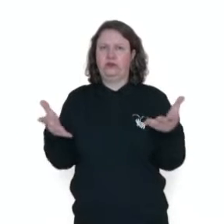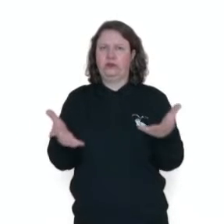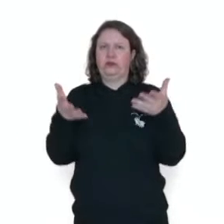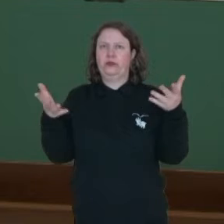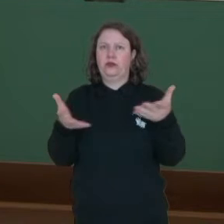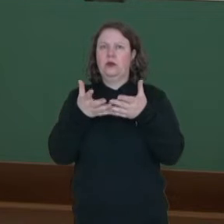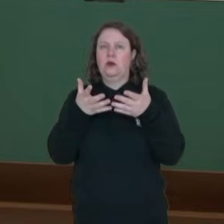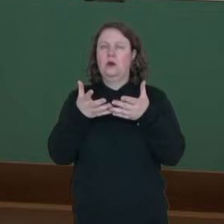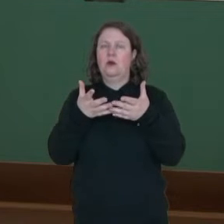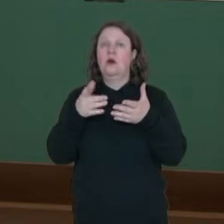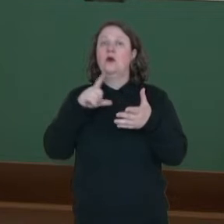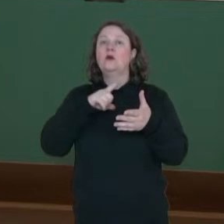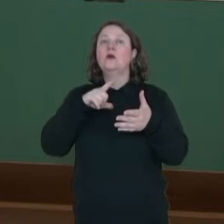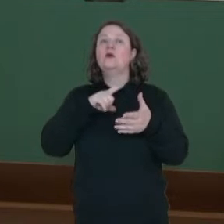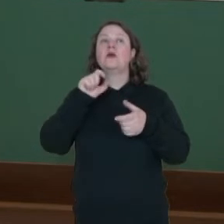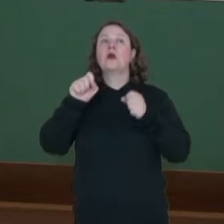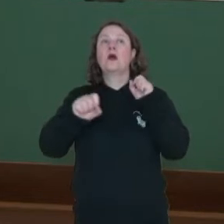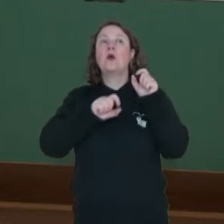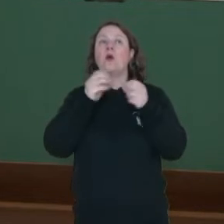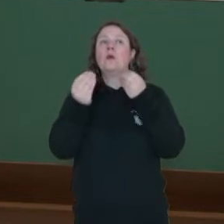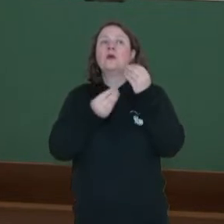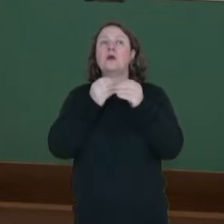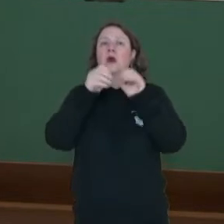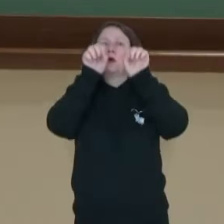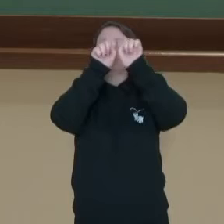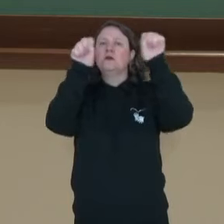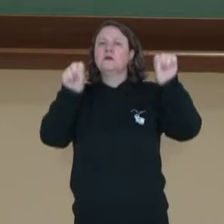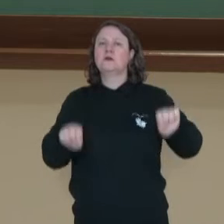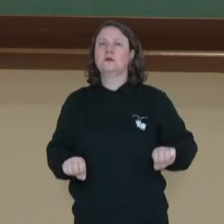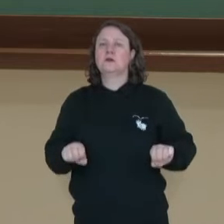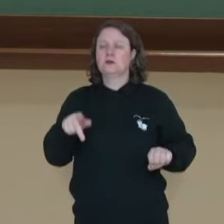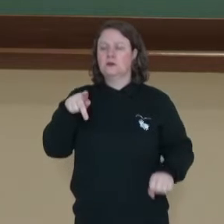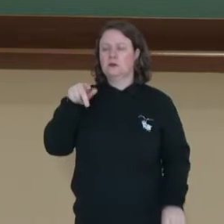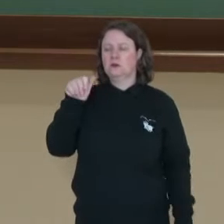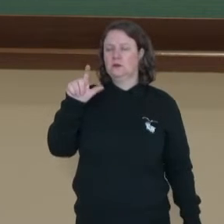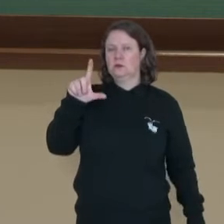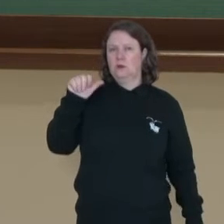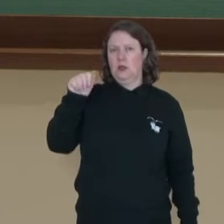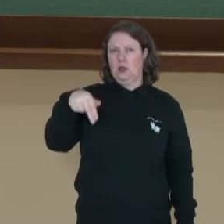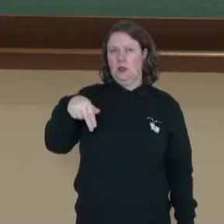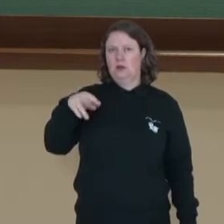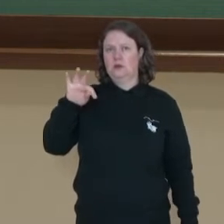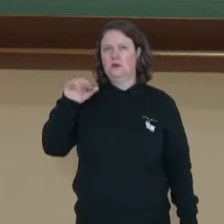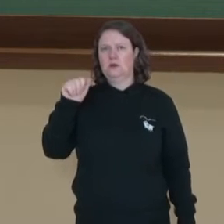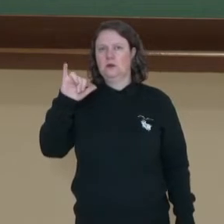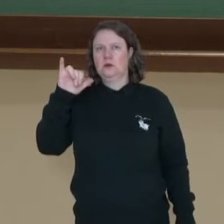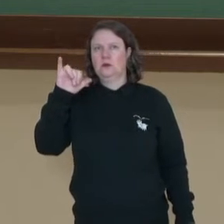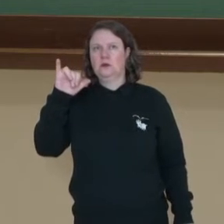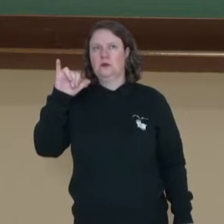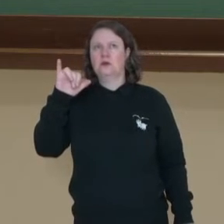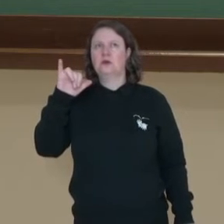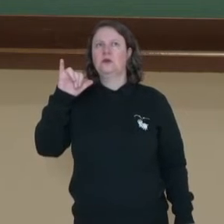de plantation. O que é o plantation, né? As grandes propriedades latifundiárias, né,